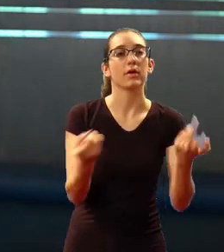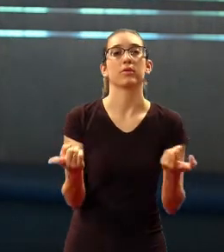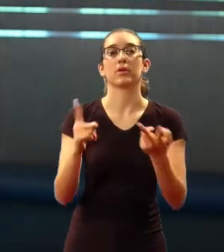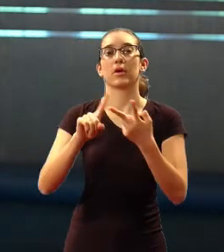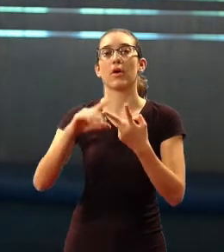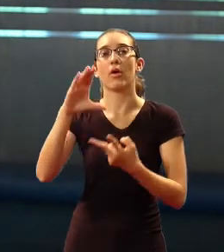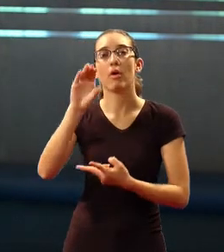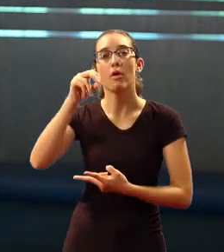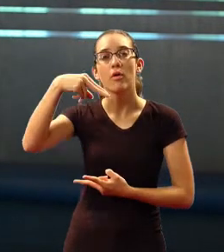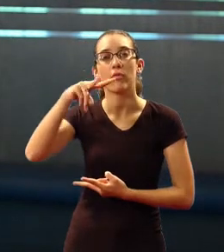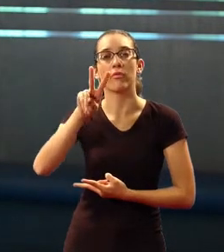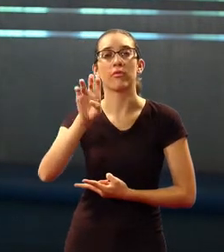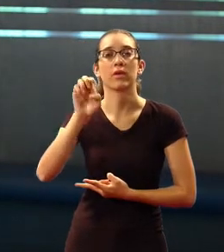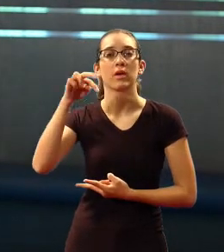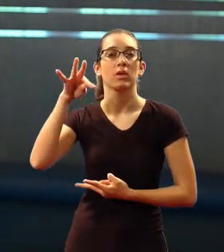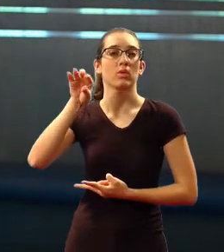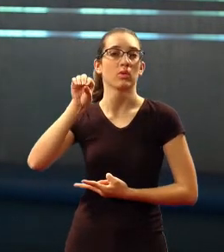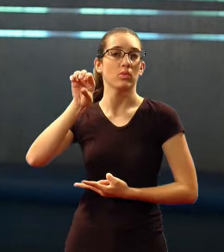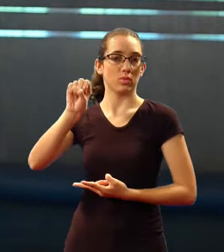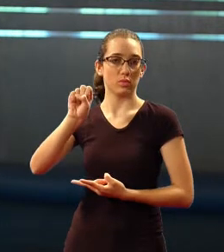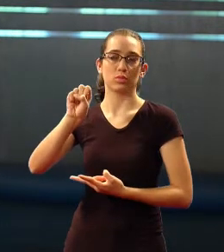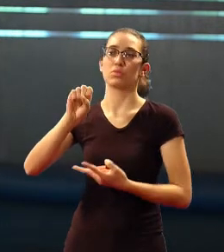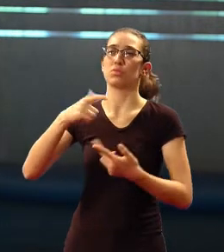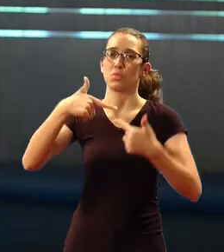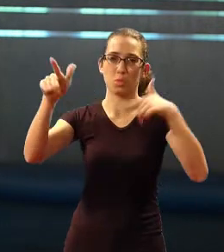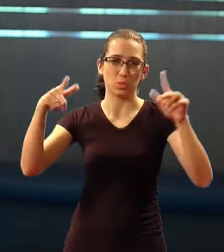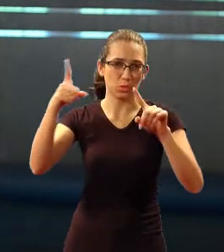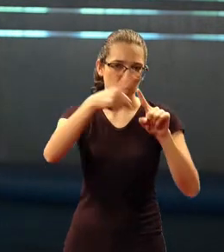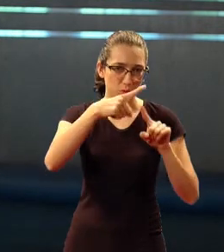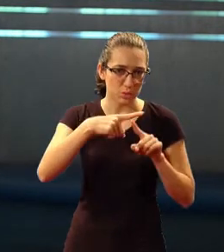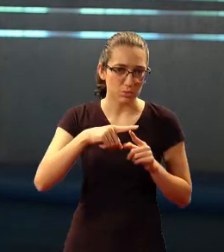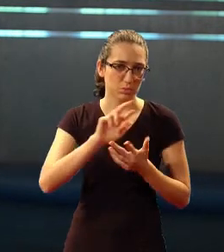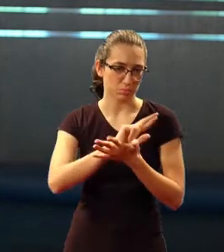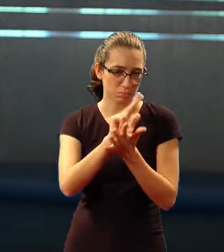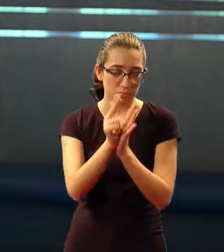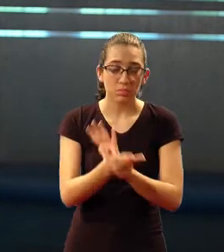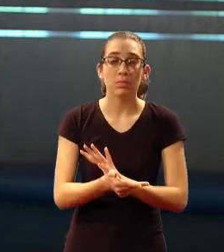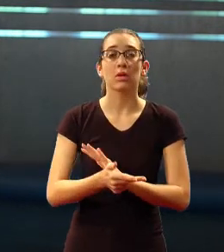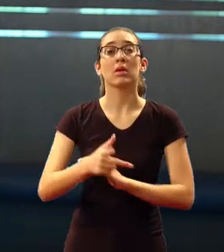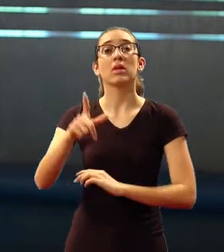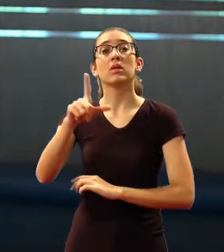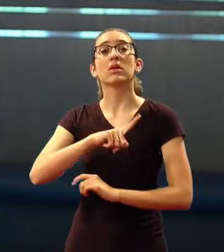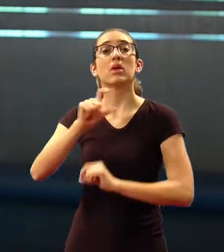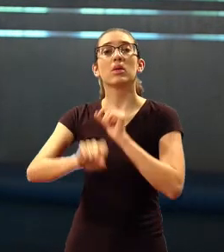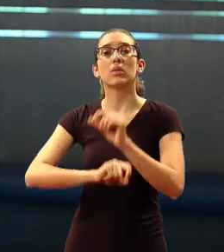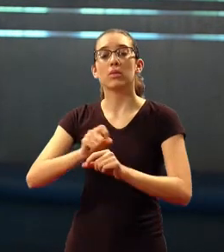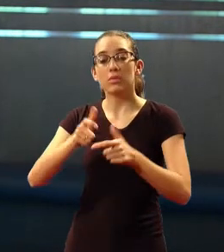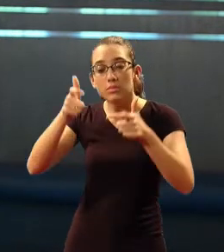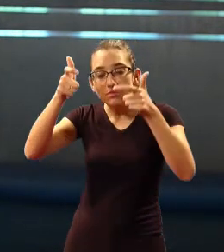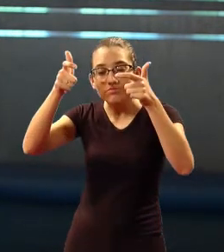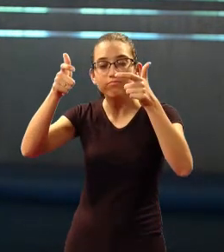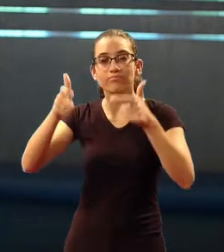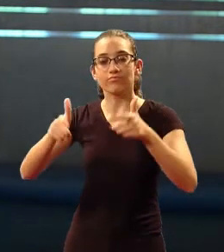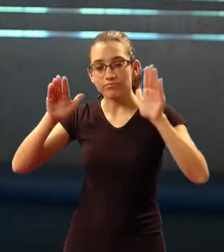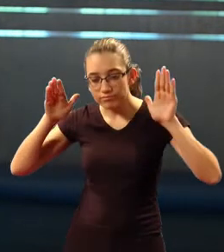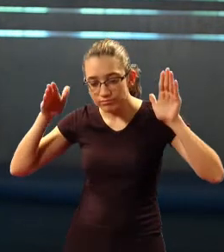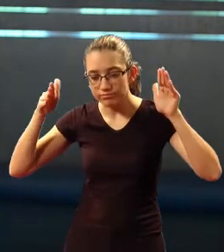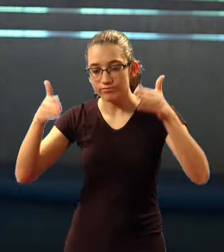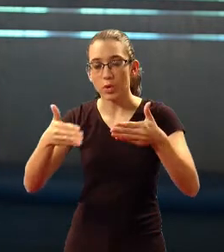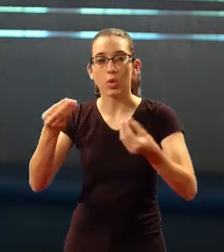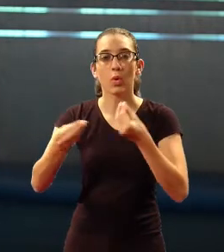aos conventos, aos mosteiros e outras instituições, elas tinham um lugar central